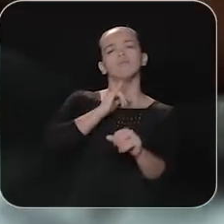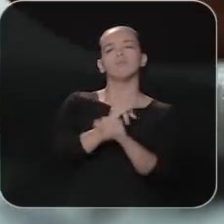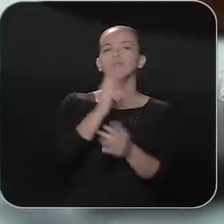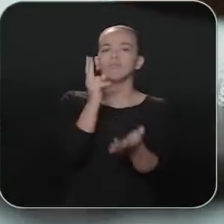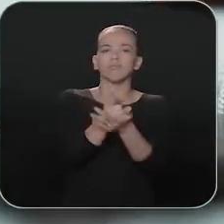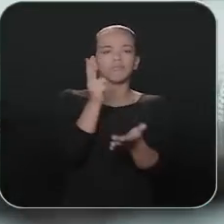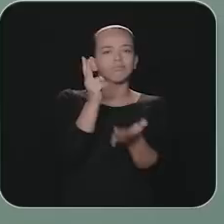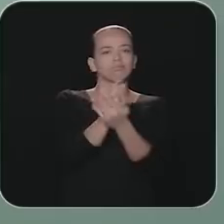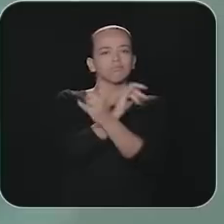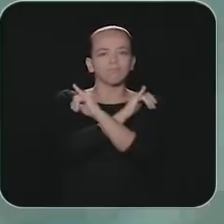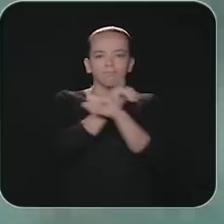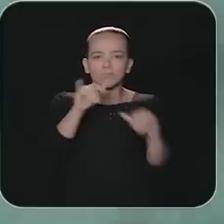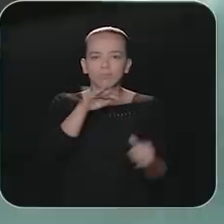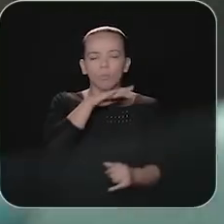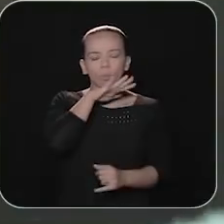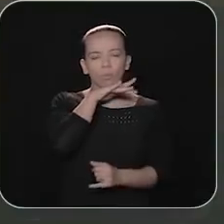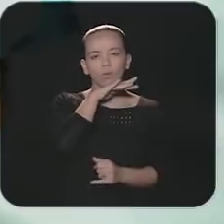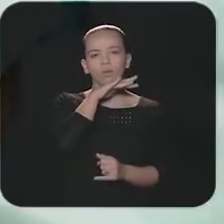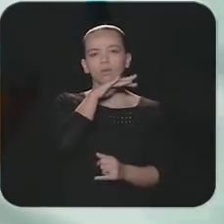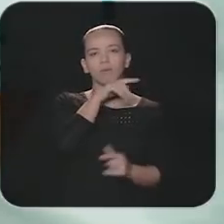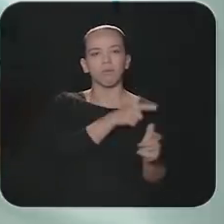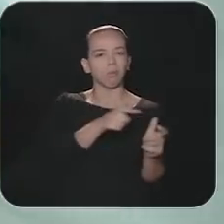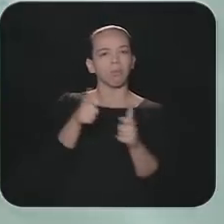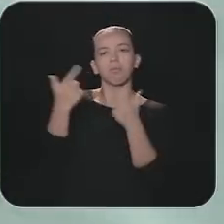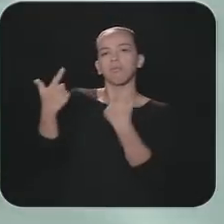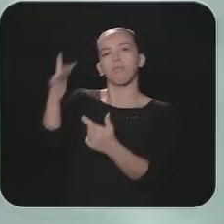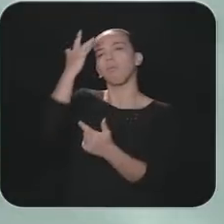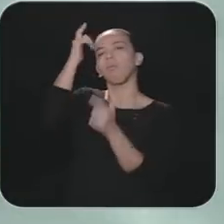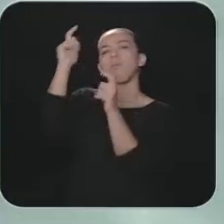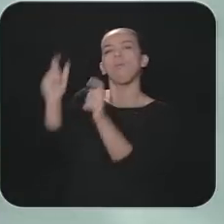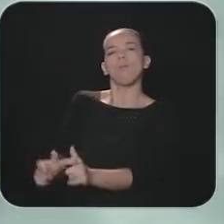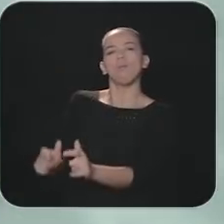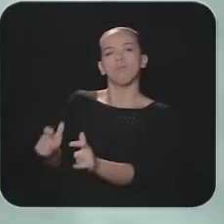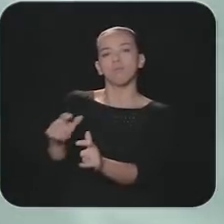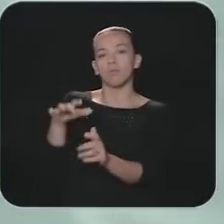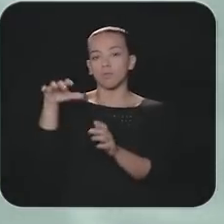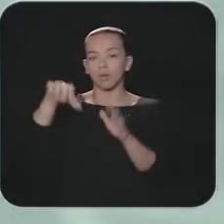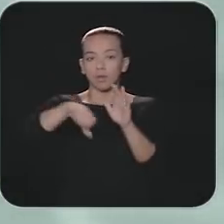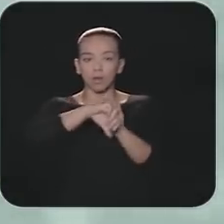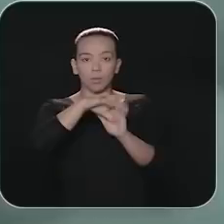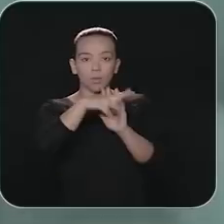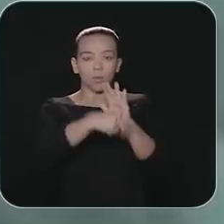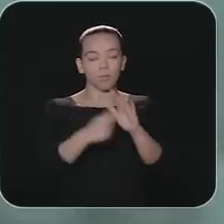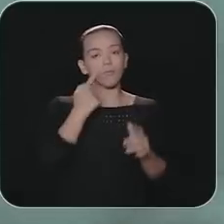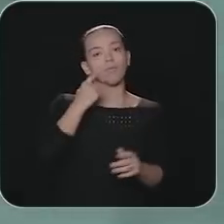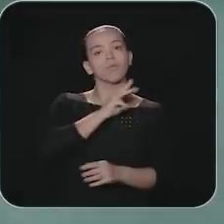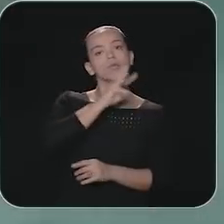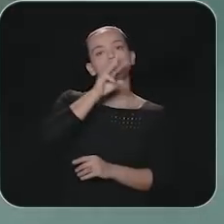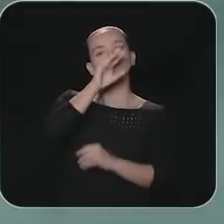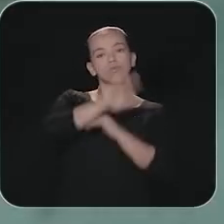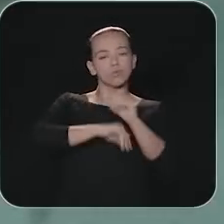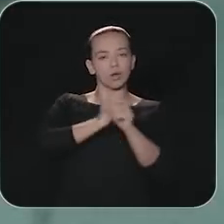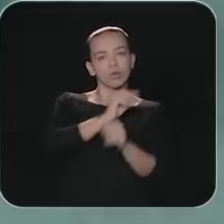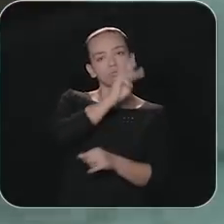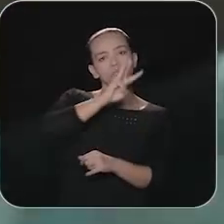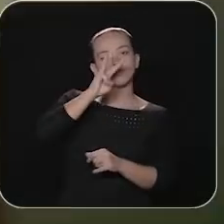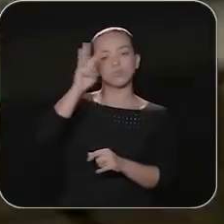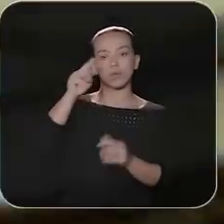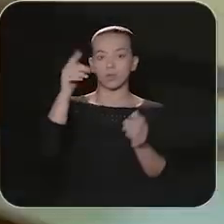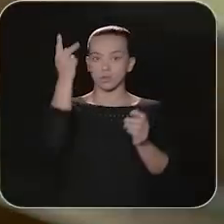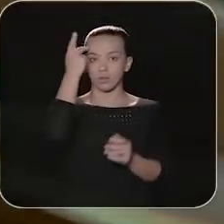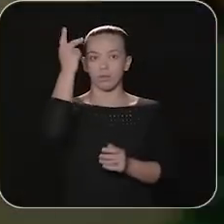grande aprendizado e que todos nascem com esse mesmo direito de aprender, para no caminho se tornar um